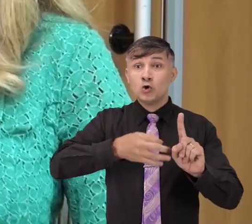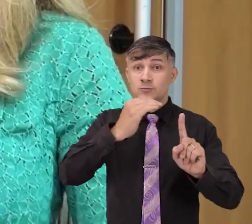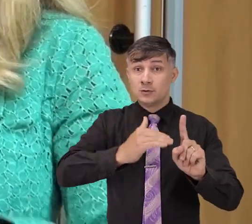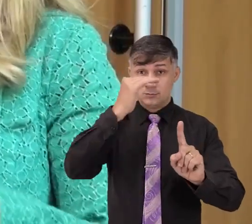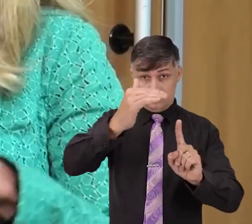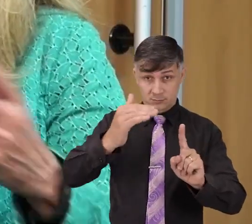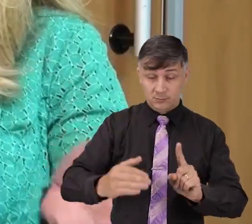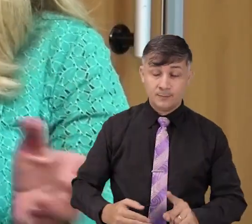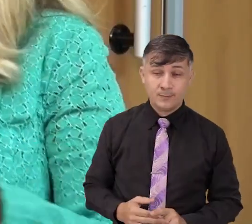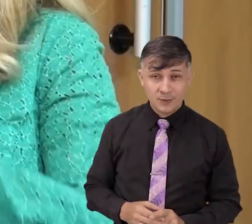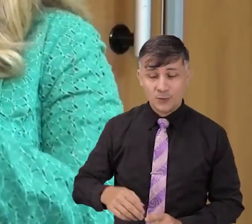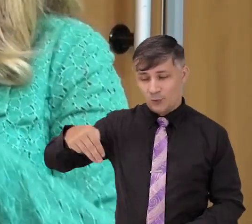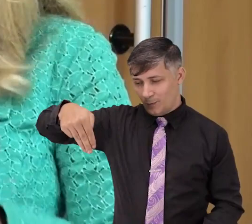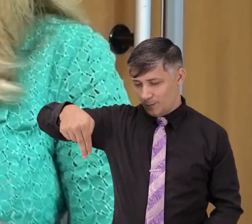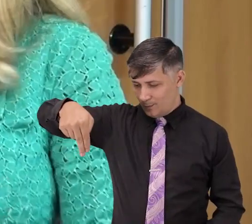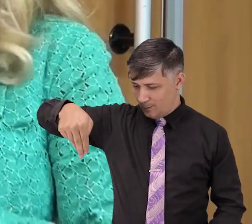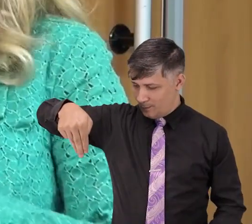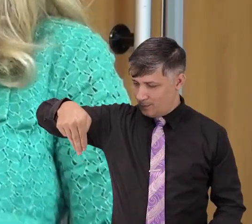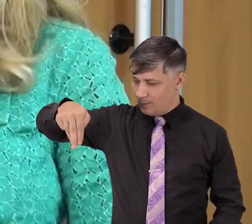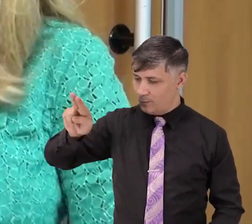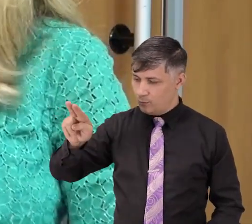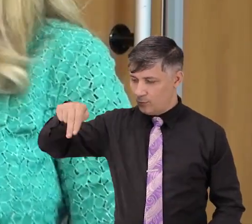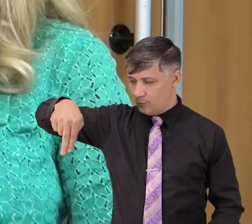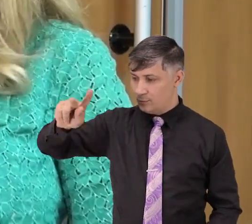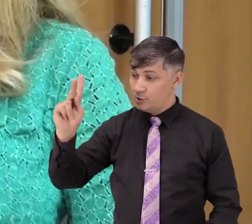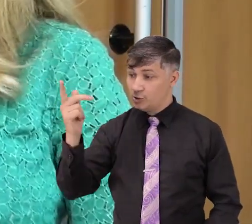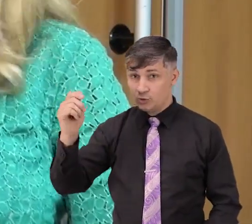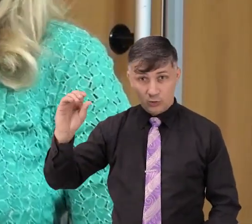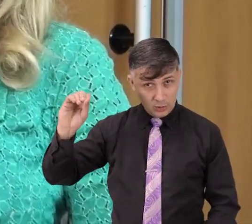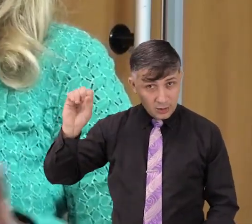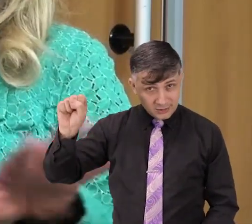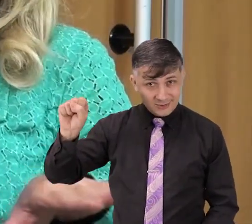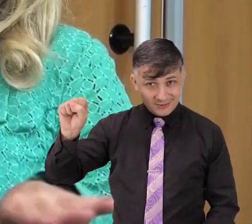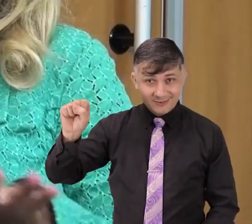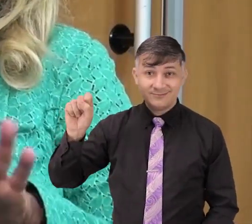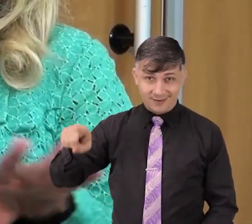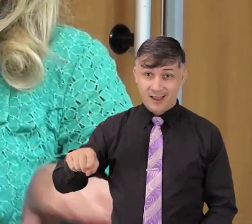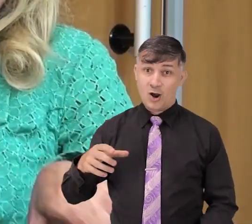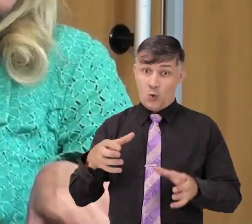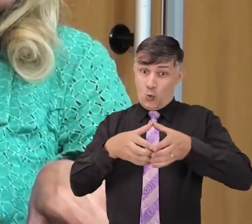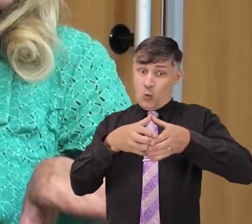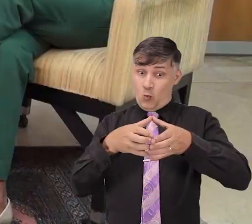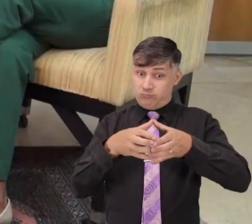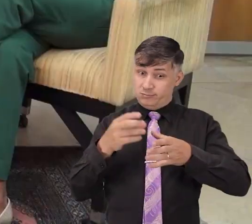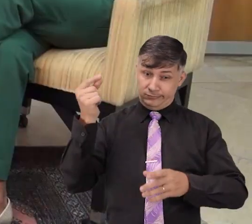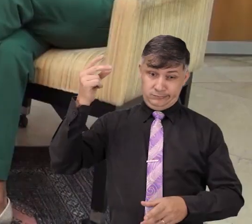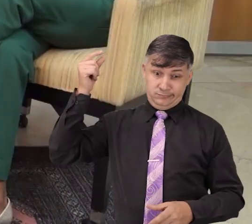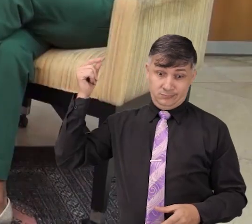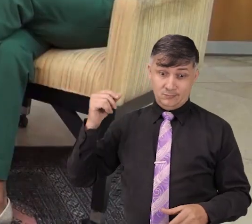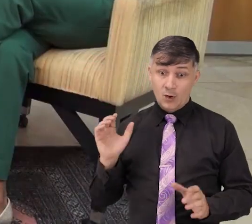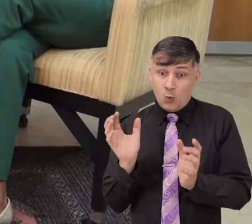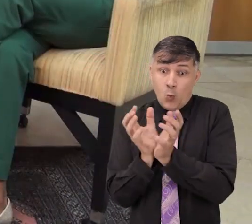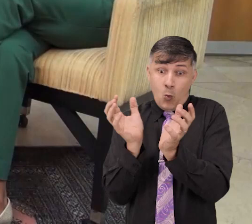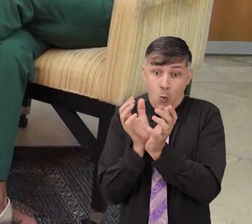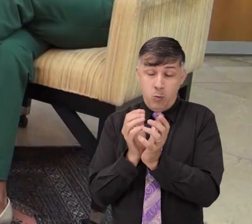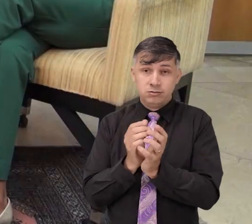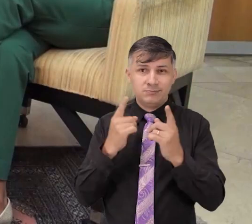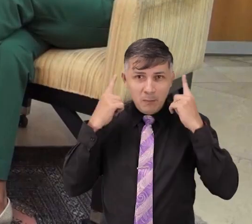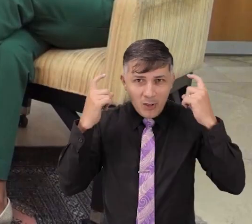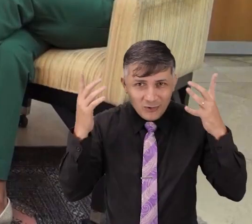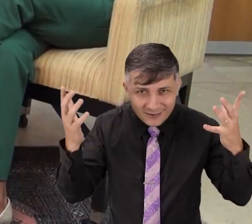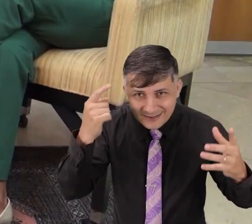turma, essa turma era uma turma do barulho. Gente, eu só estou falando do barulho para não usar outra